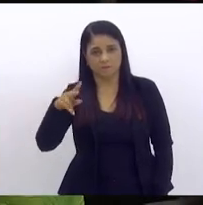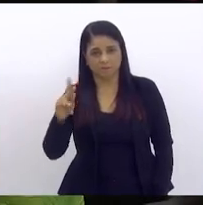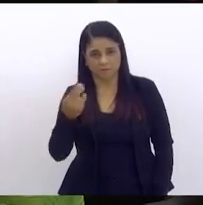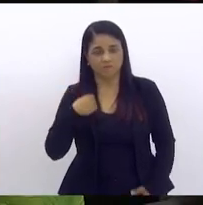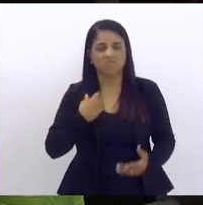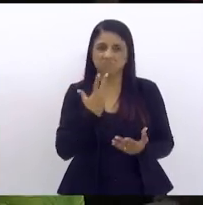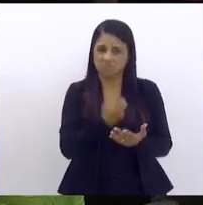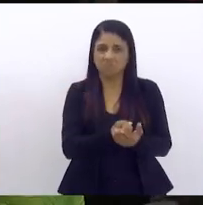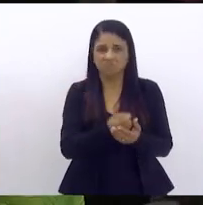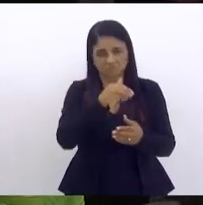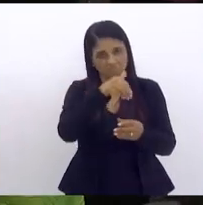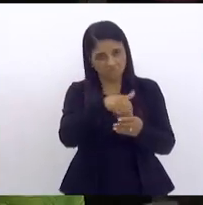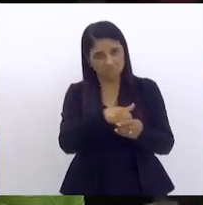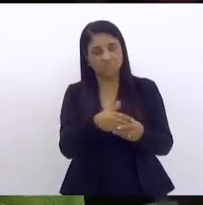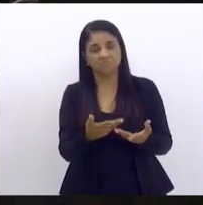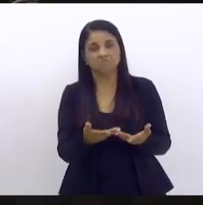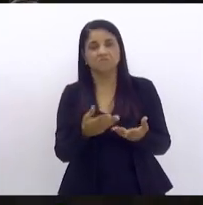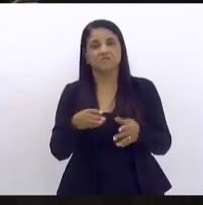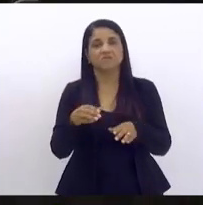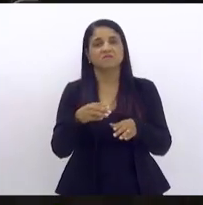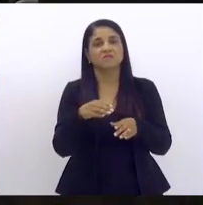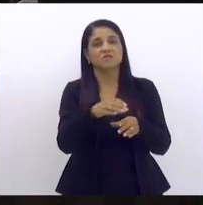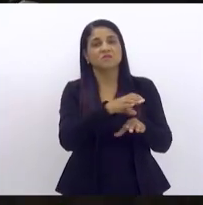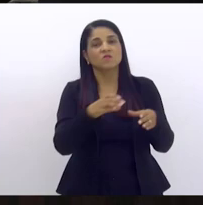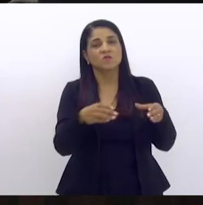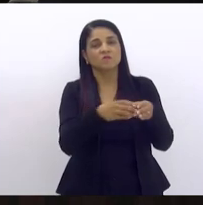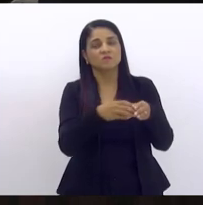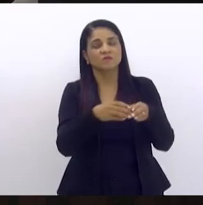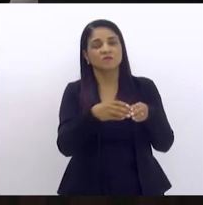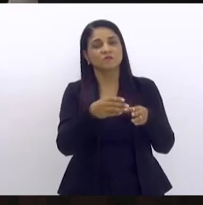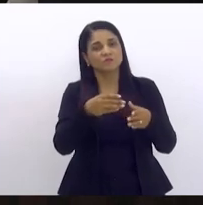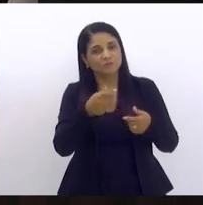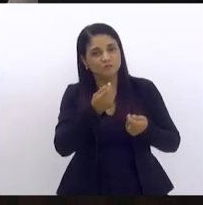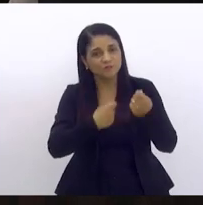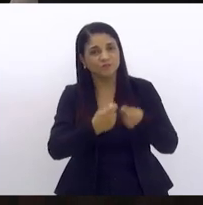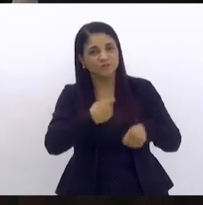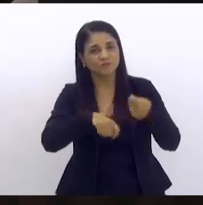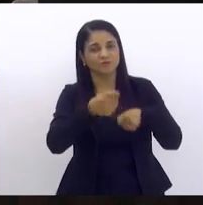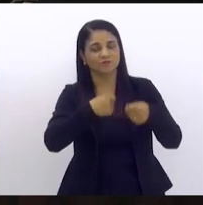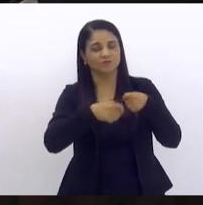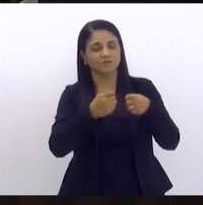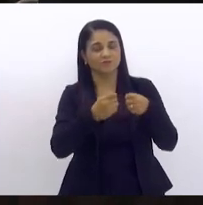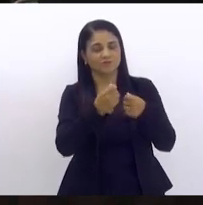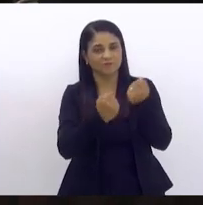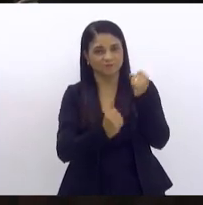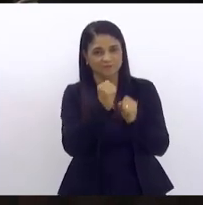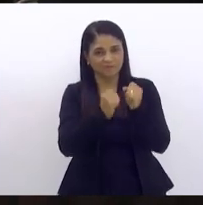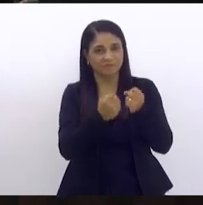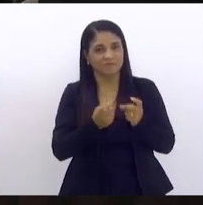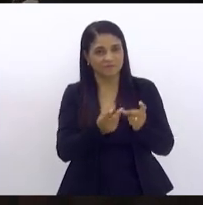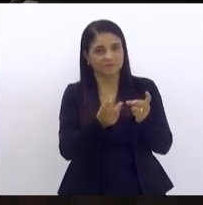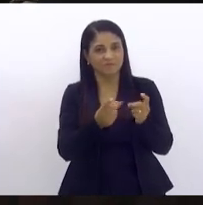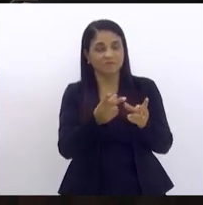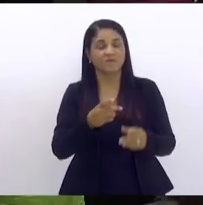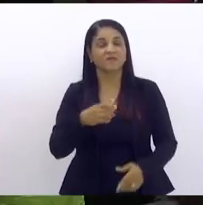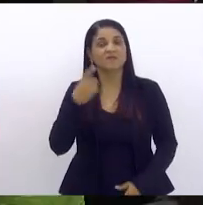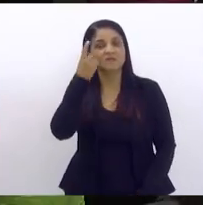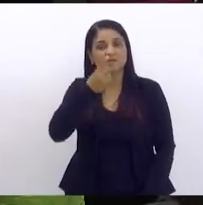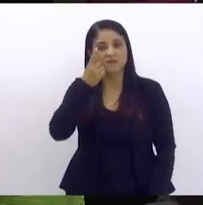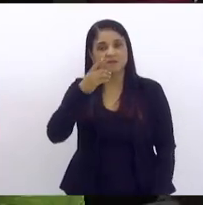Favorável, presidente. Muito obrigado. Pela Comissão de Economia, Indústria e Comércio, deputado... Deputada Célia Jordão, por